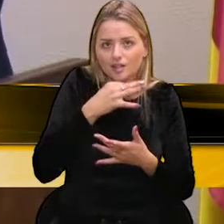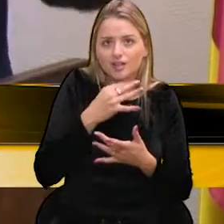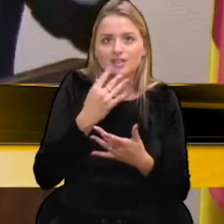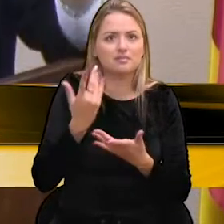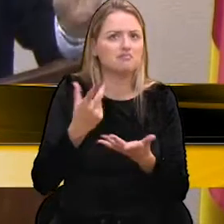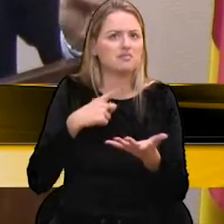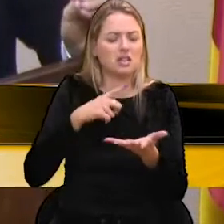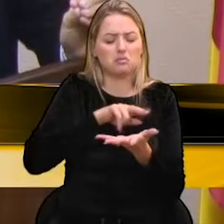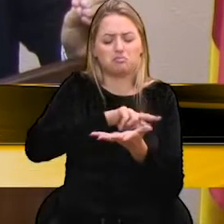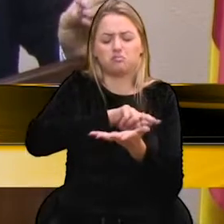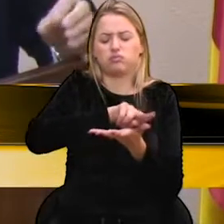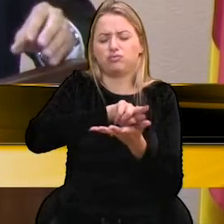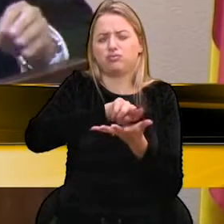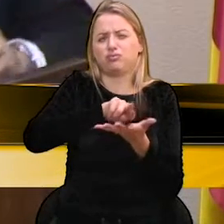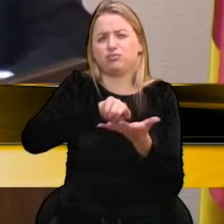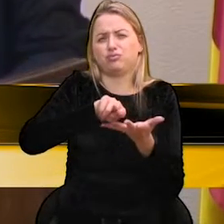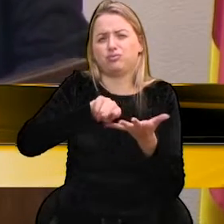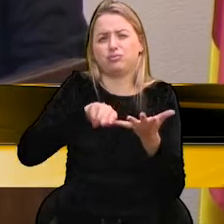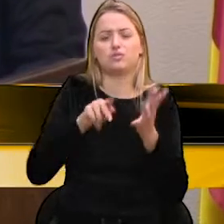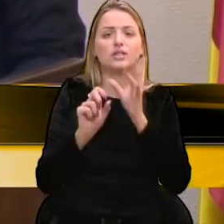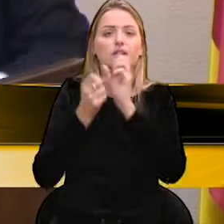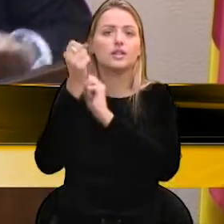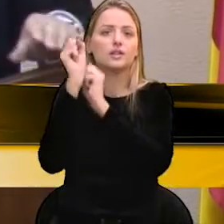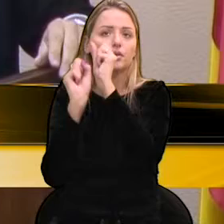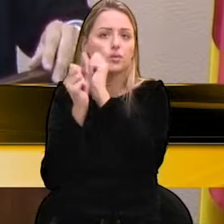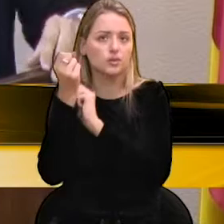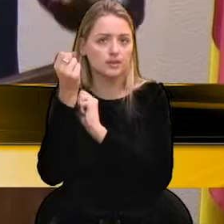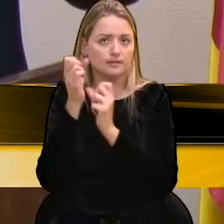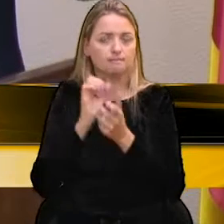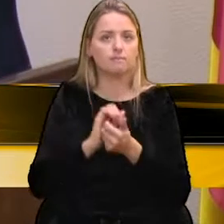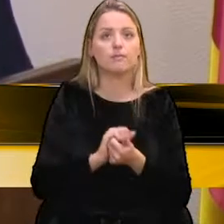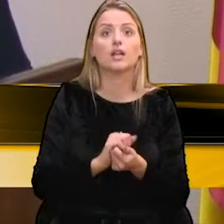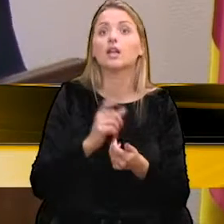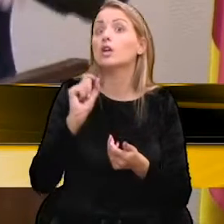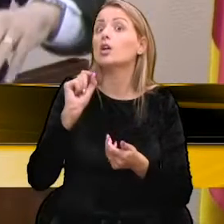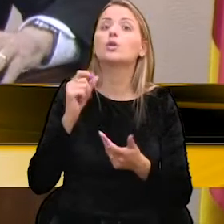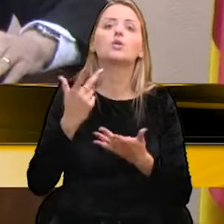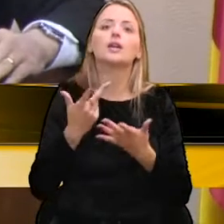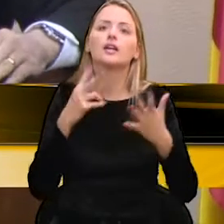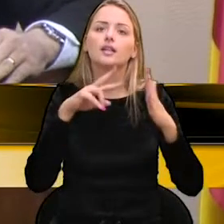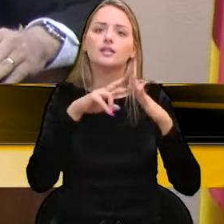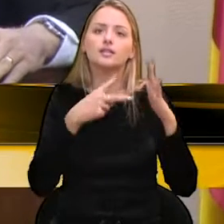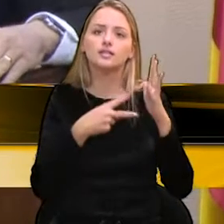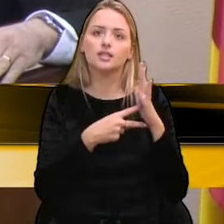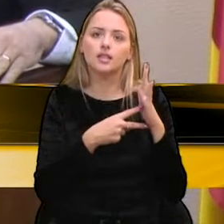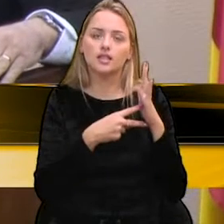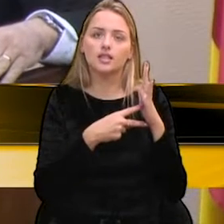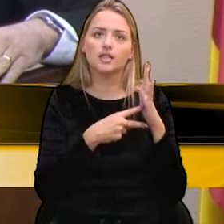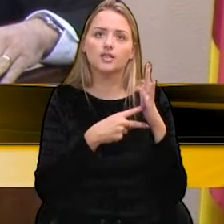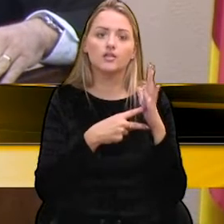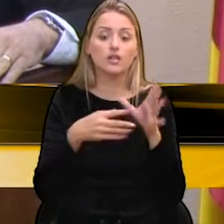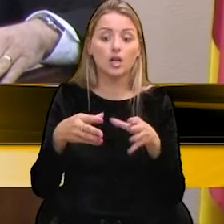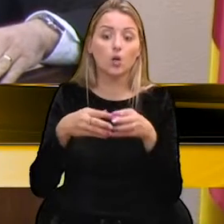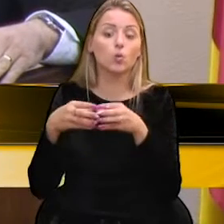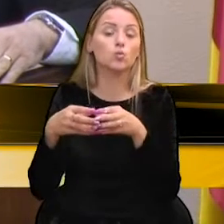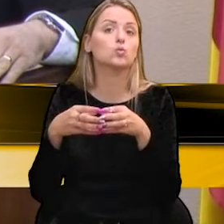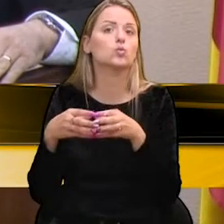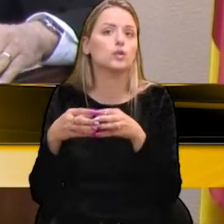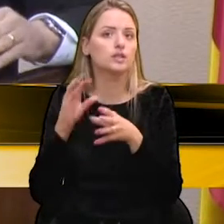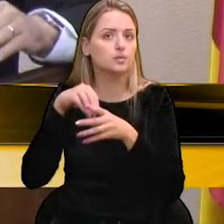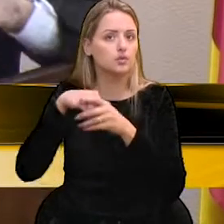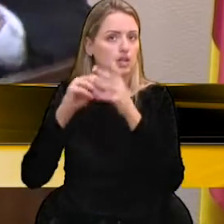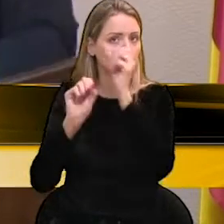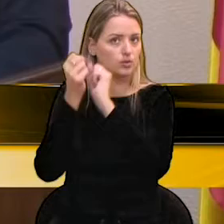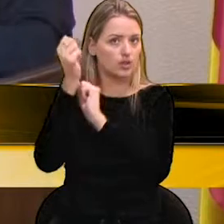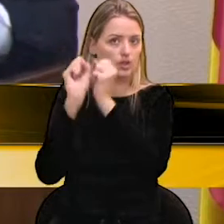das mais diversas ramificações da industrialização. E o que vem ser, nobres pares, esse turismo industrial?